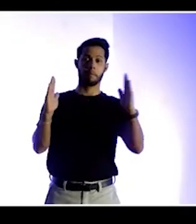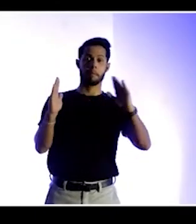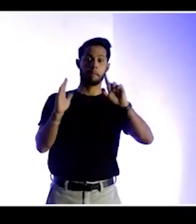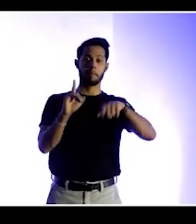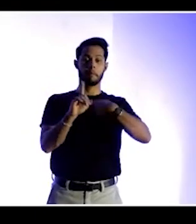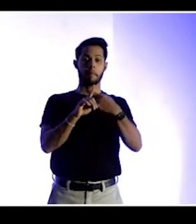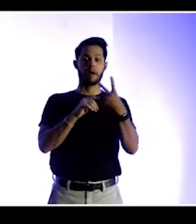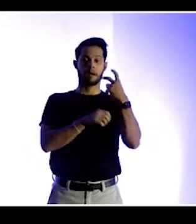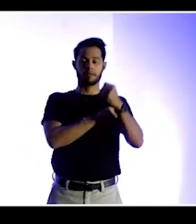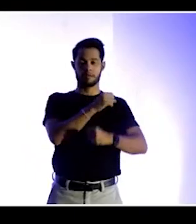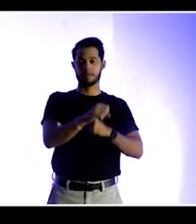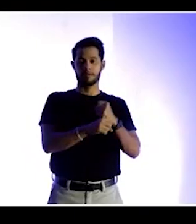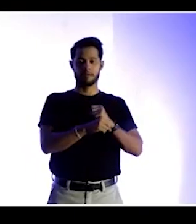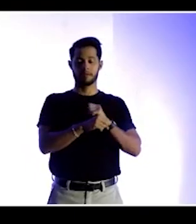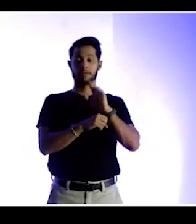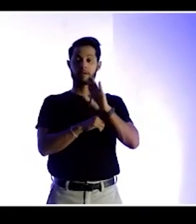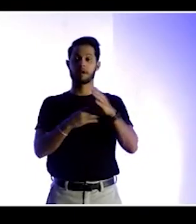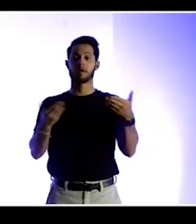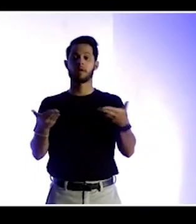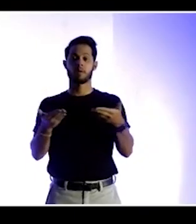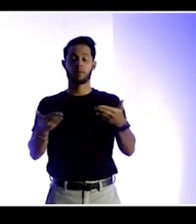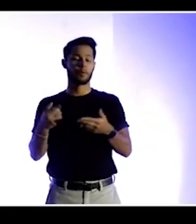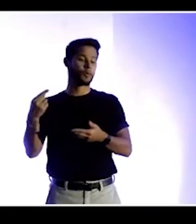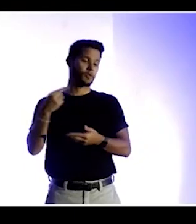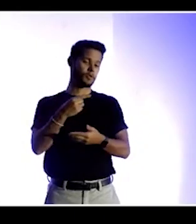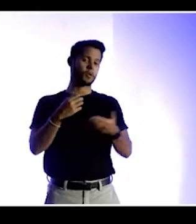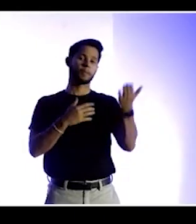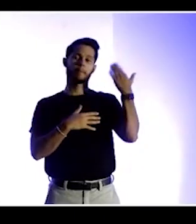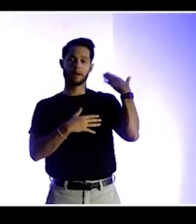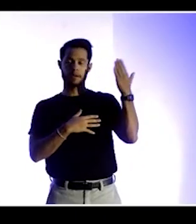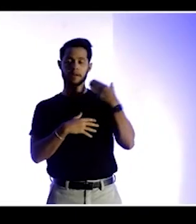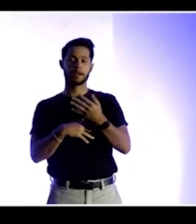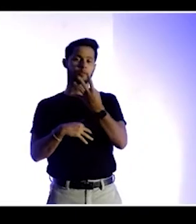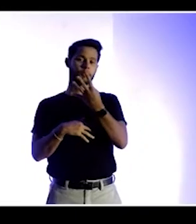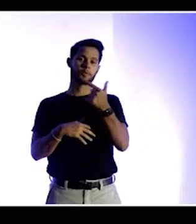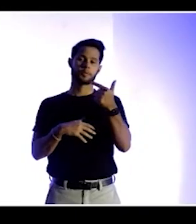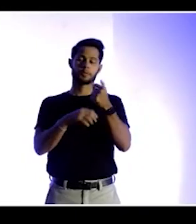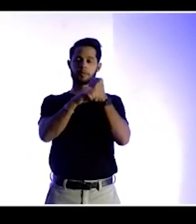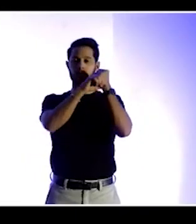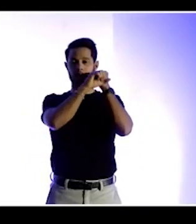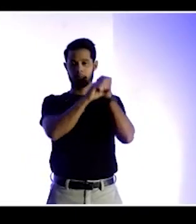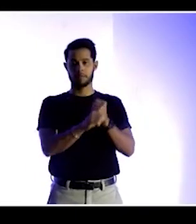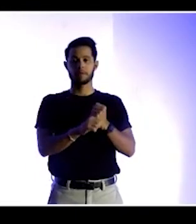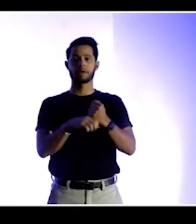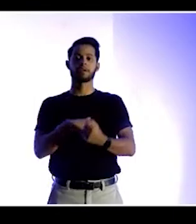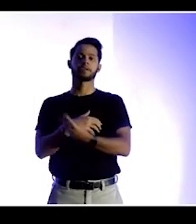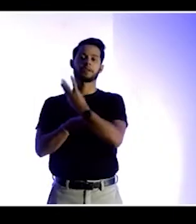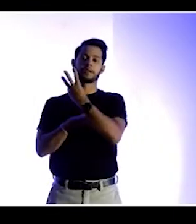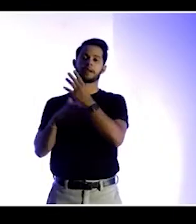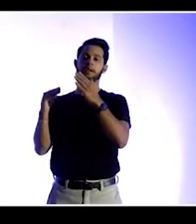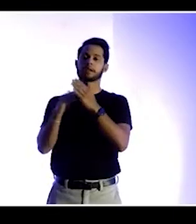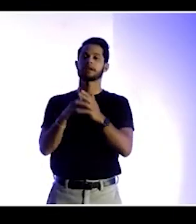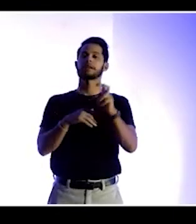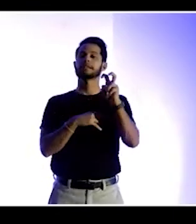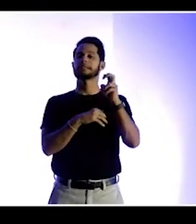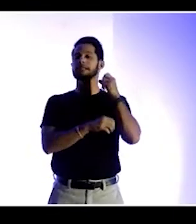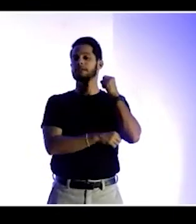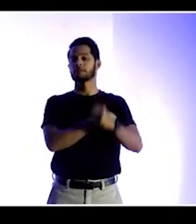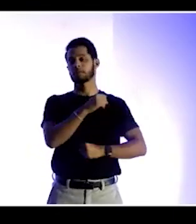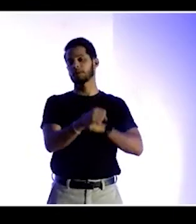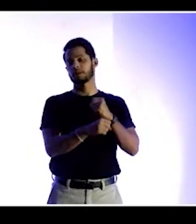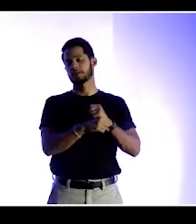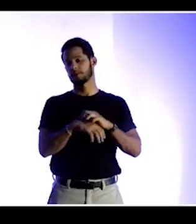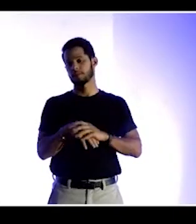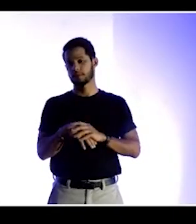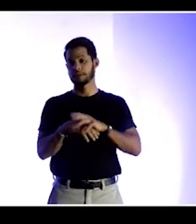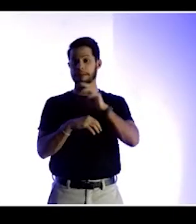fotovoltaico. Hoje, esse payback, que na época lá foi de 42 anos, é de 3 a 5 anos. Então, o negócio dura